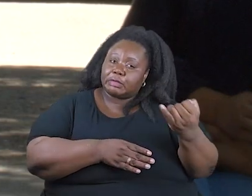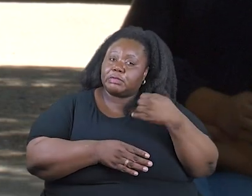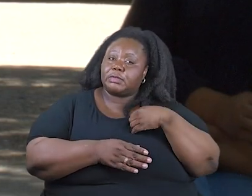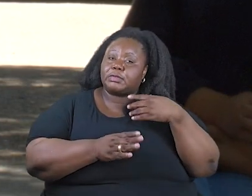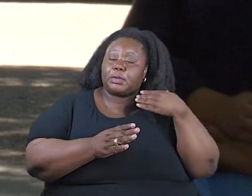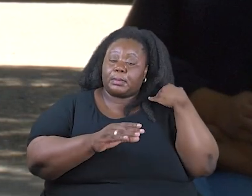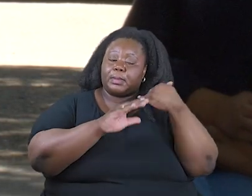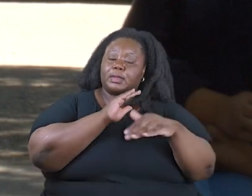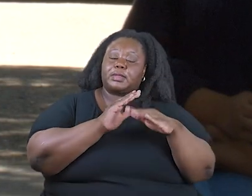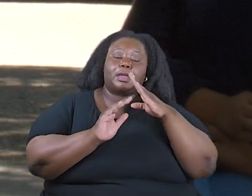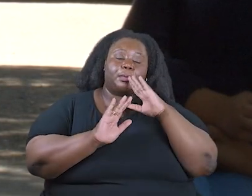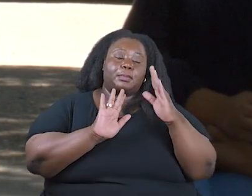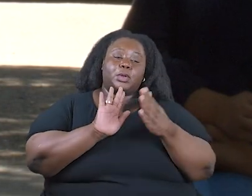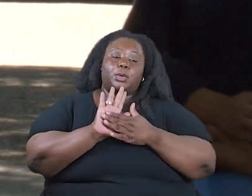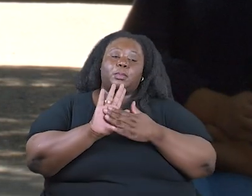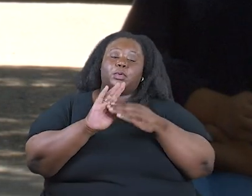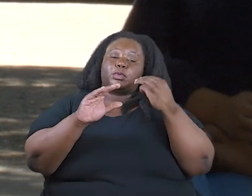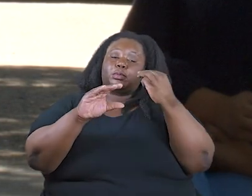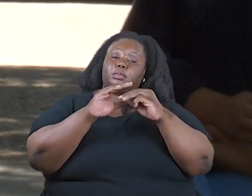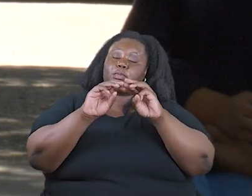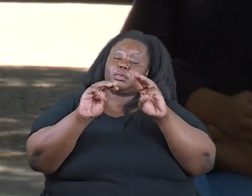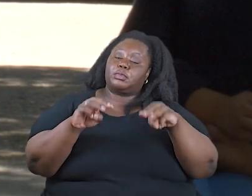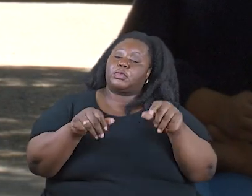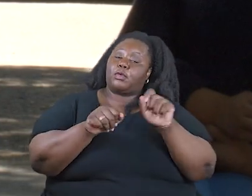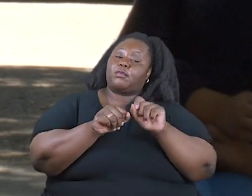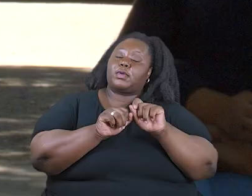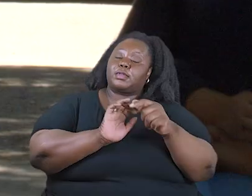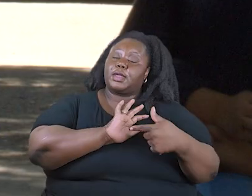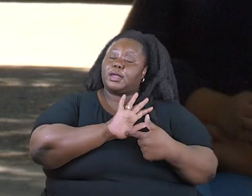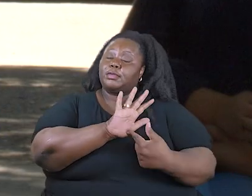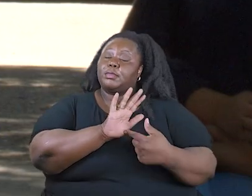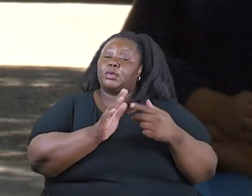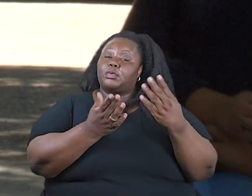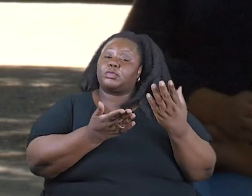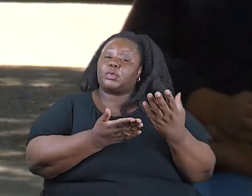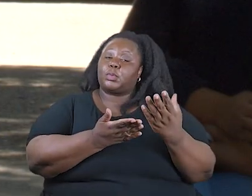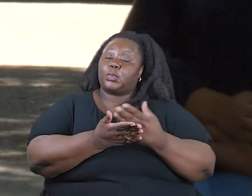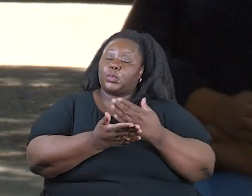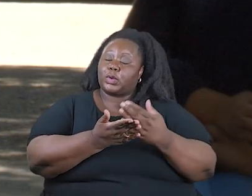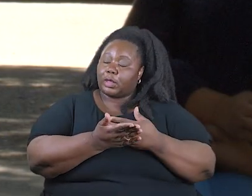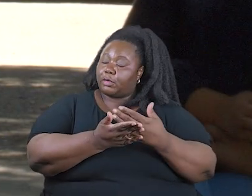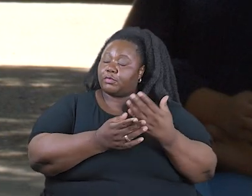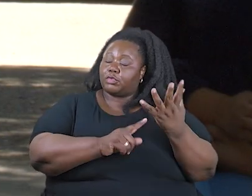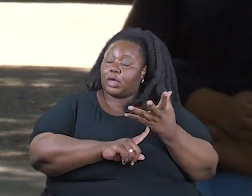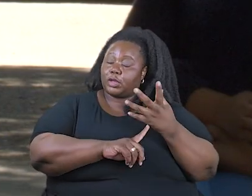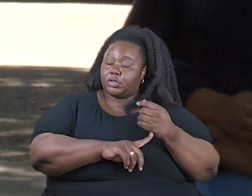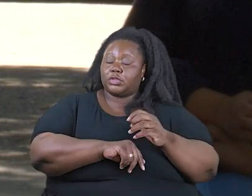para o museu para fazer uma exposição de livro de artista com esse tema de performance,